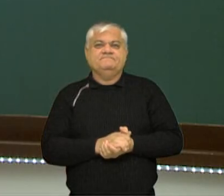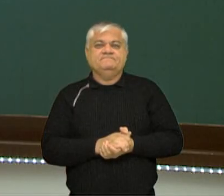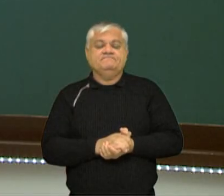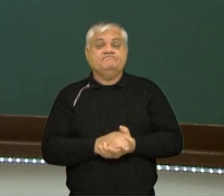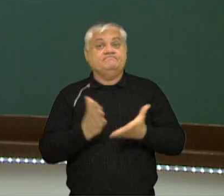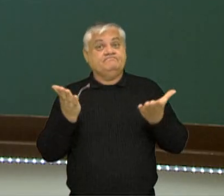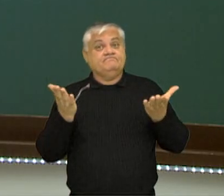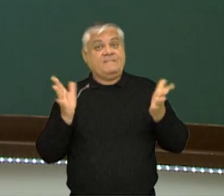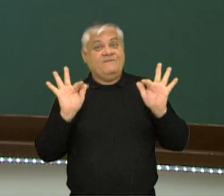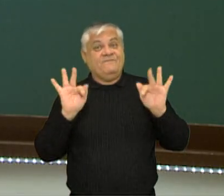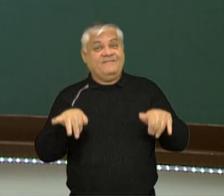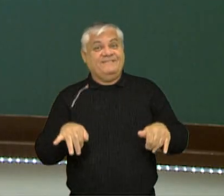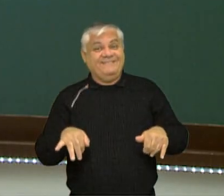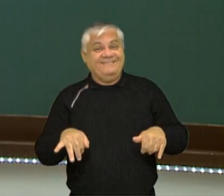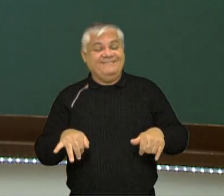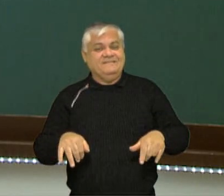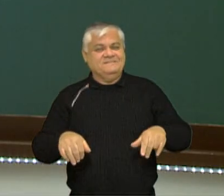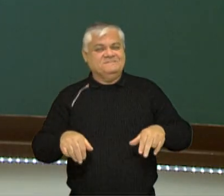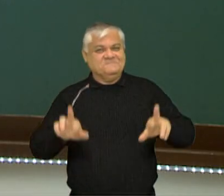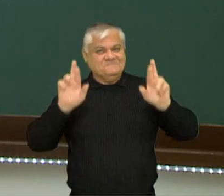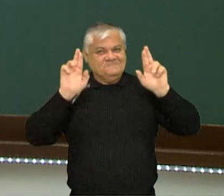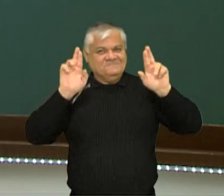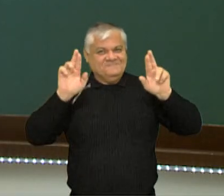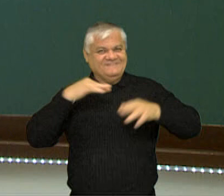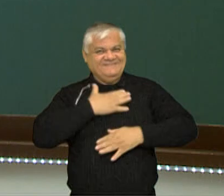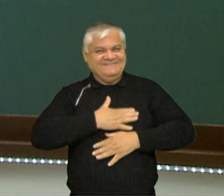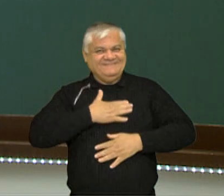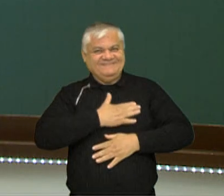Pessoal, ficamos por aqui. Espero que vocês tenham